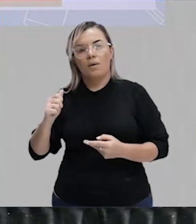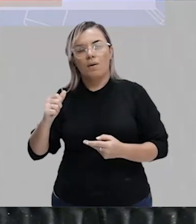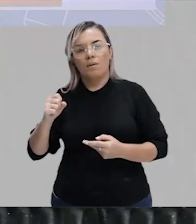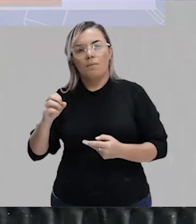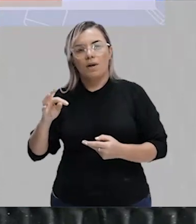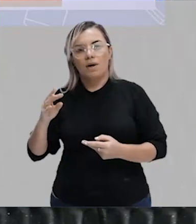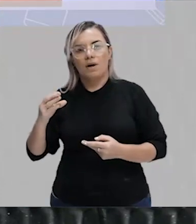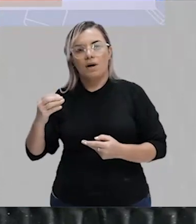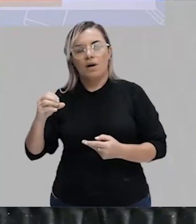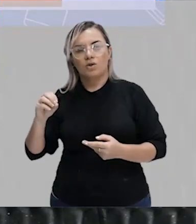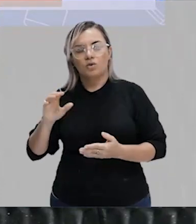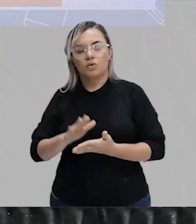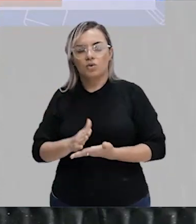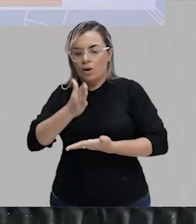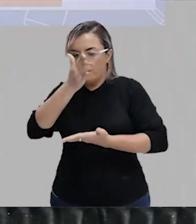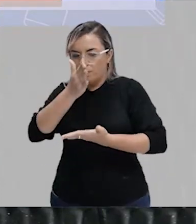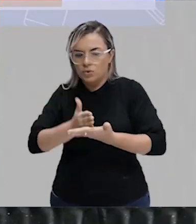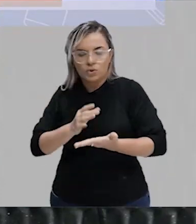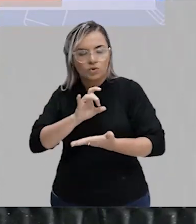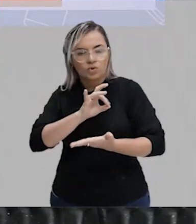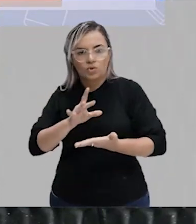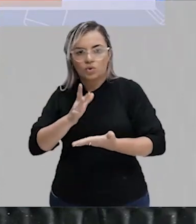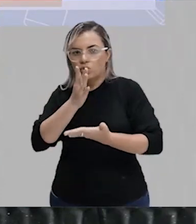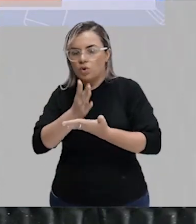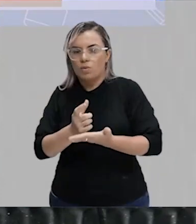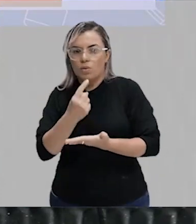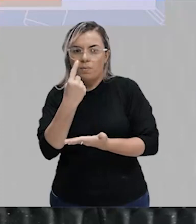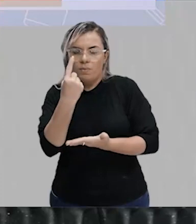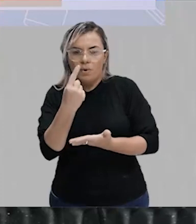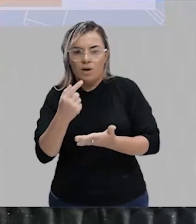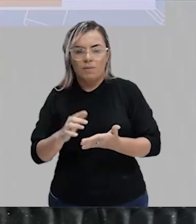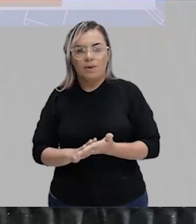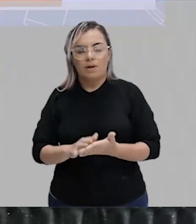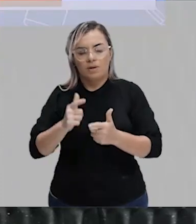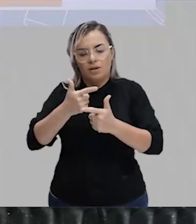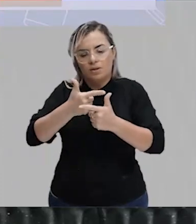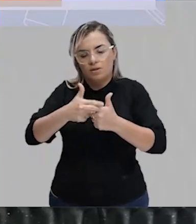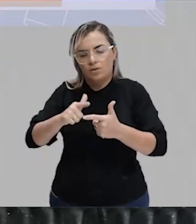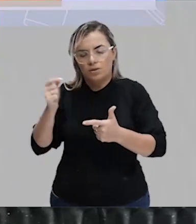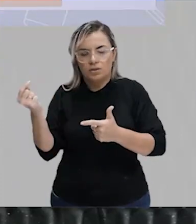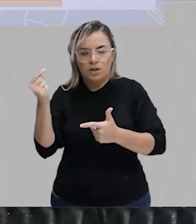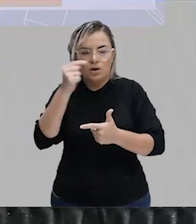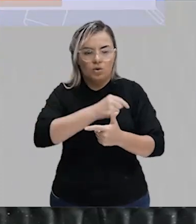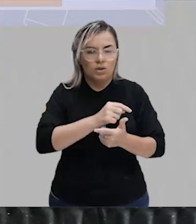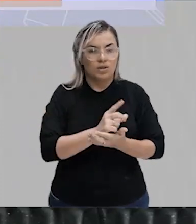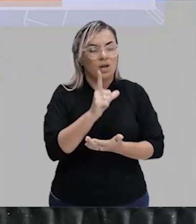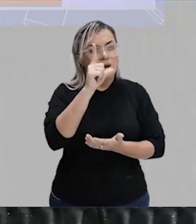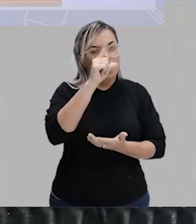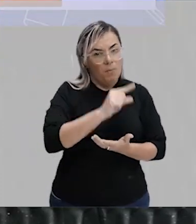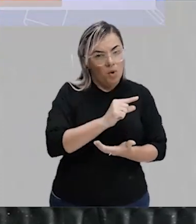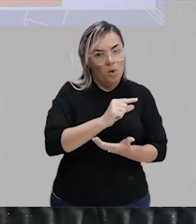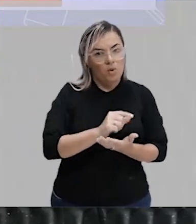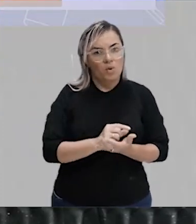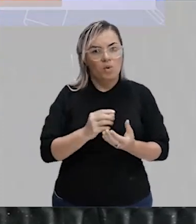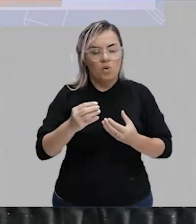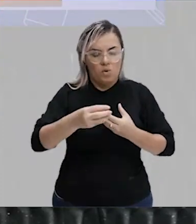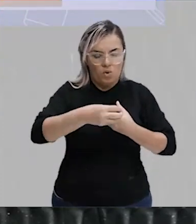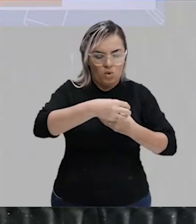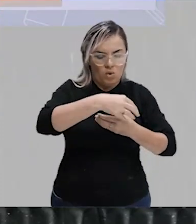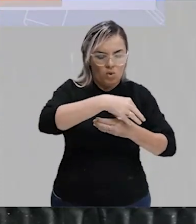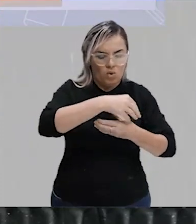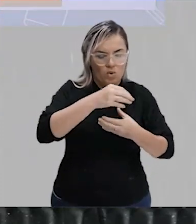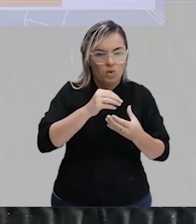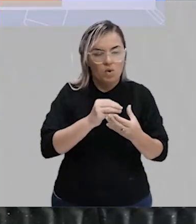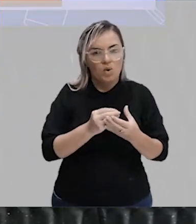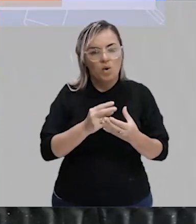divisão no ovo vai acontecer pela metade. Só uma parte do ovo se divide e a outra parte não se divide, tá? E é